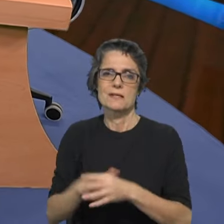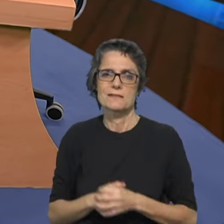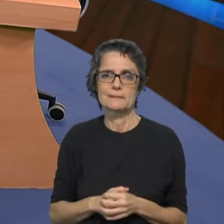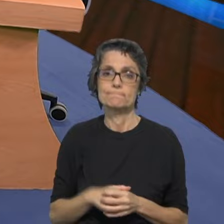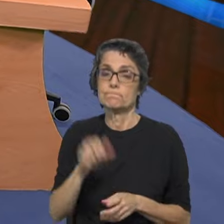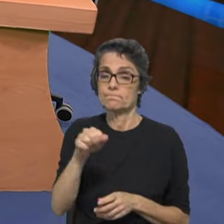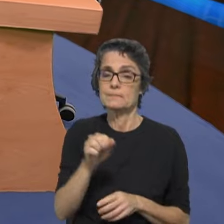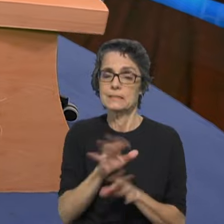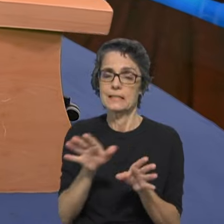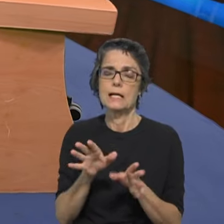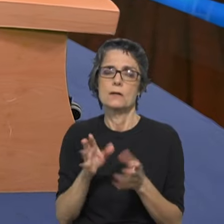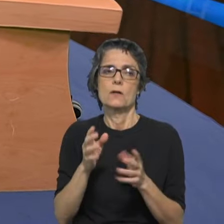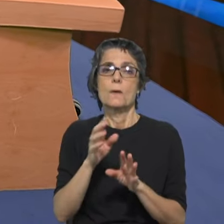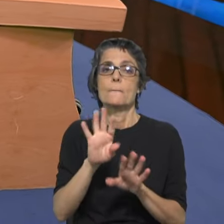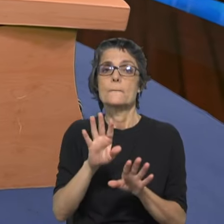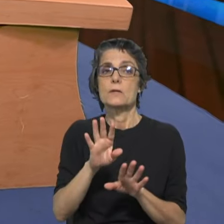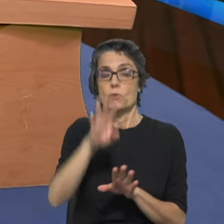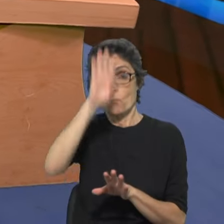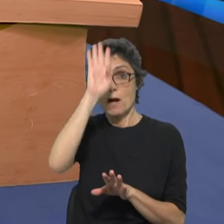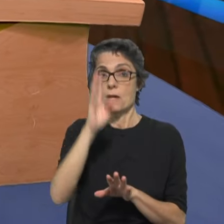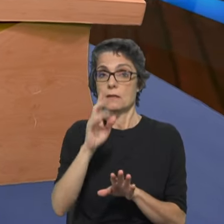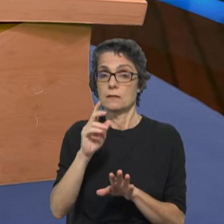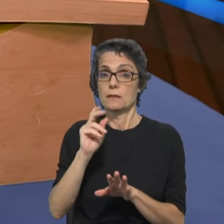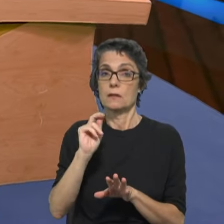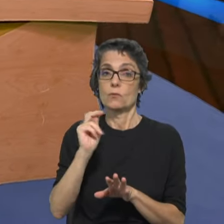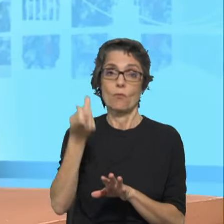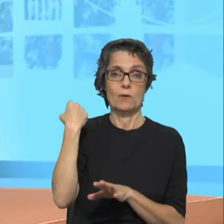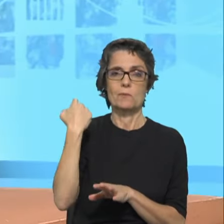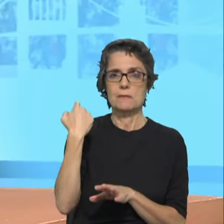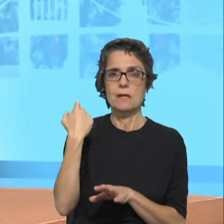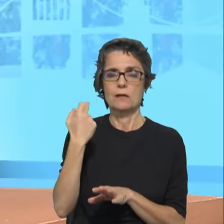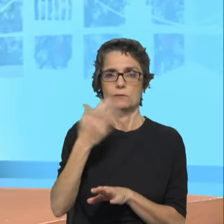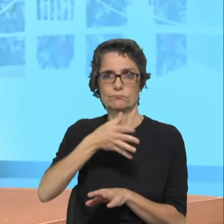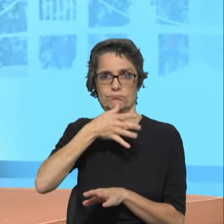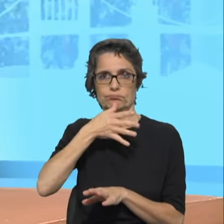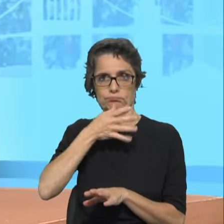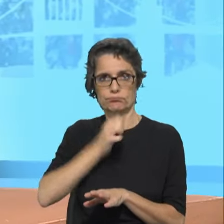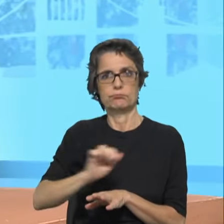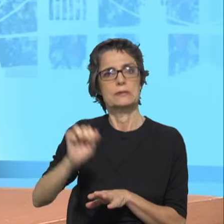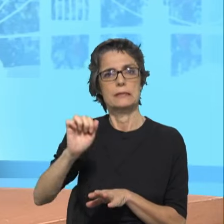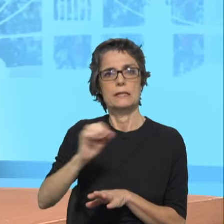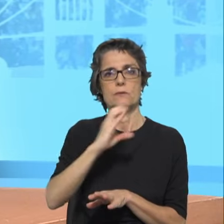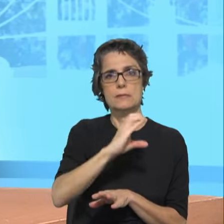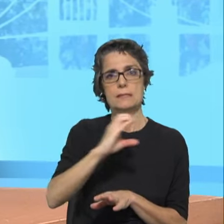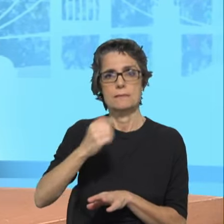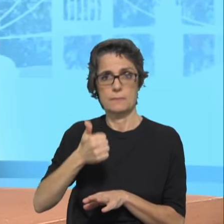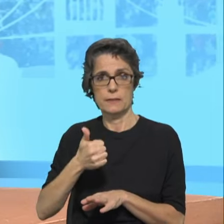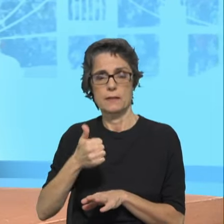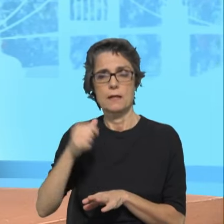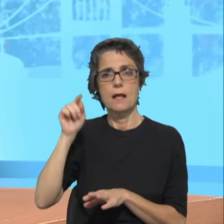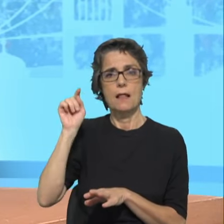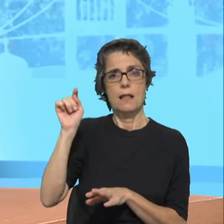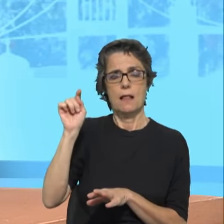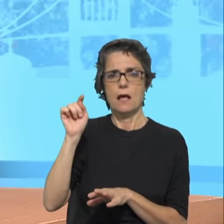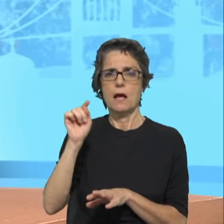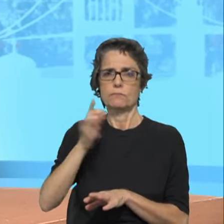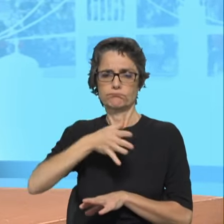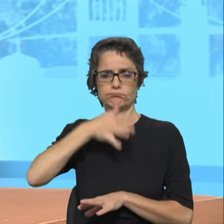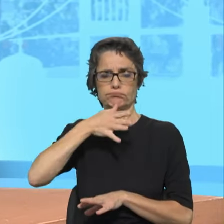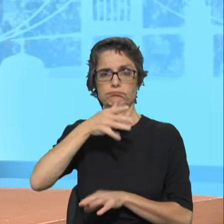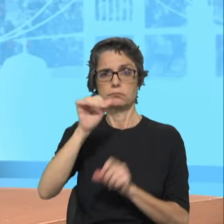de que o Papa nos falou o ano passado no formidável discurso que fez no Centro Cultural de Belém, um discurso que